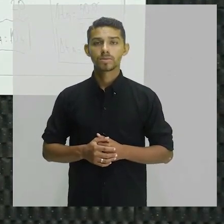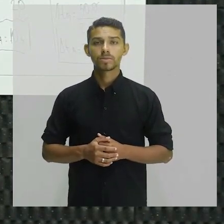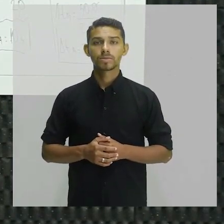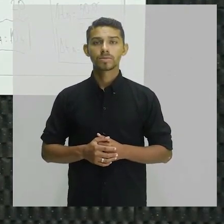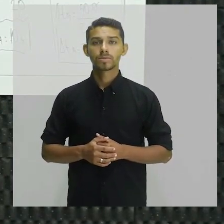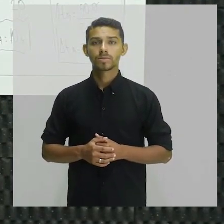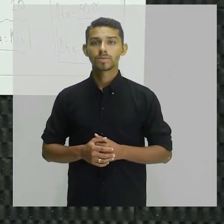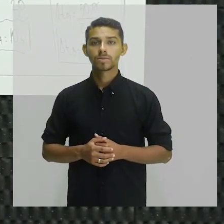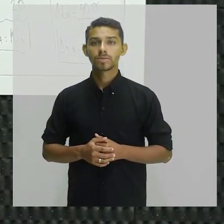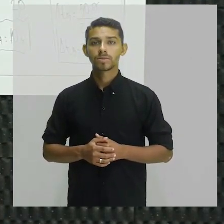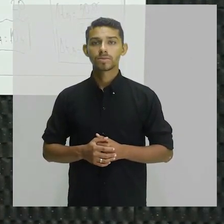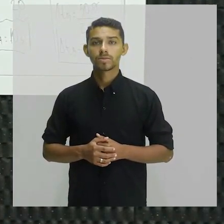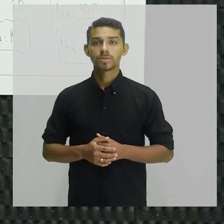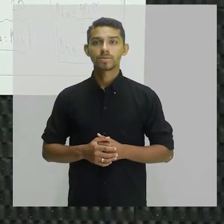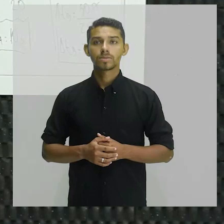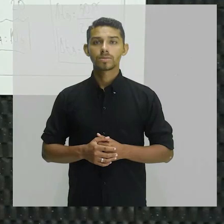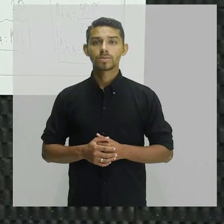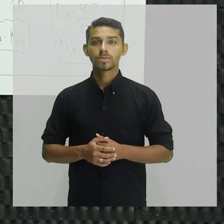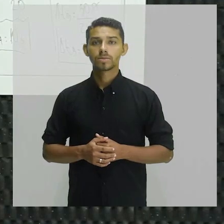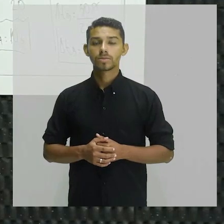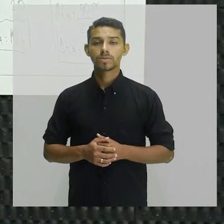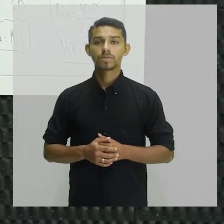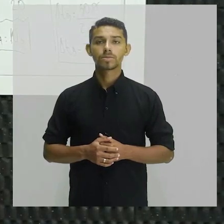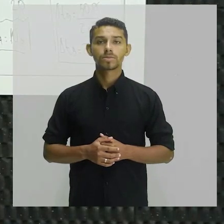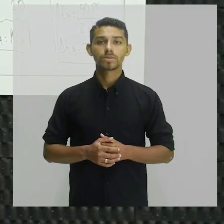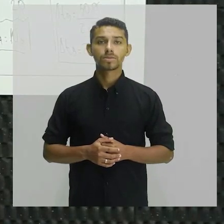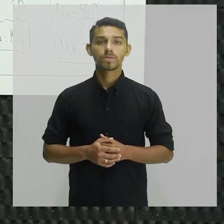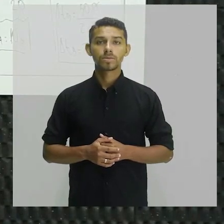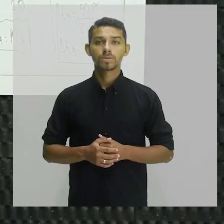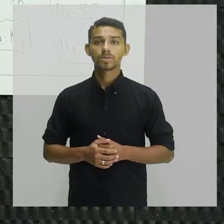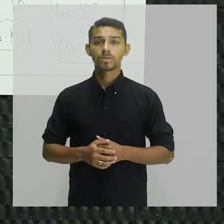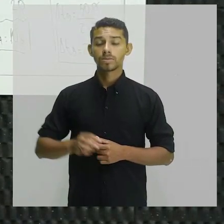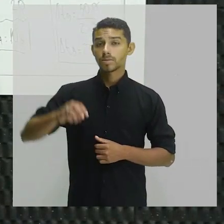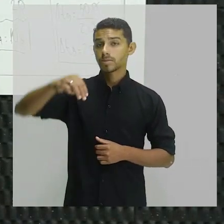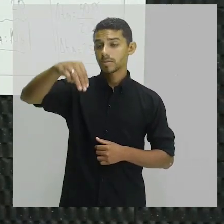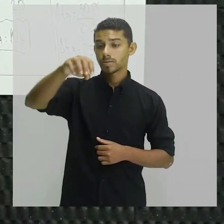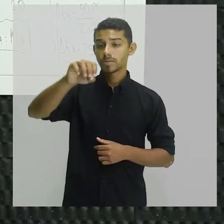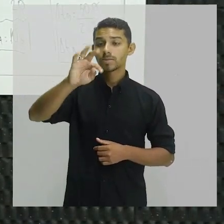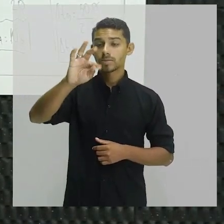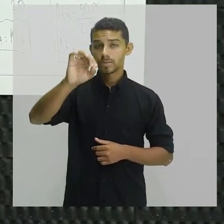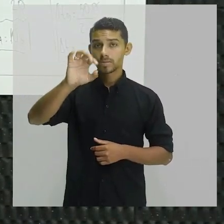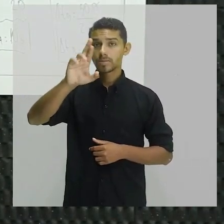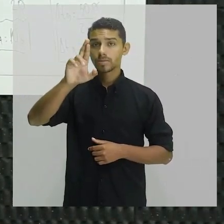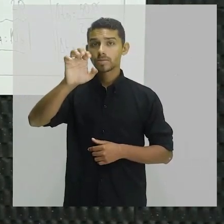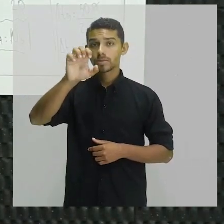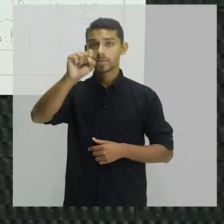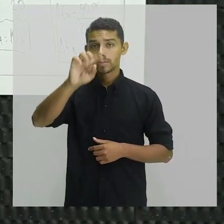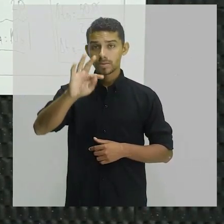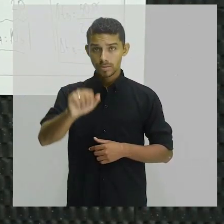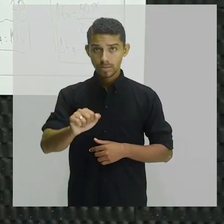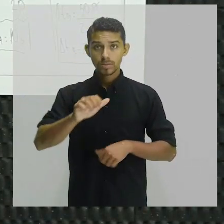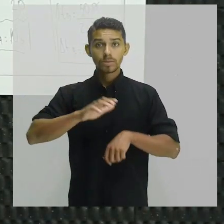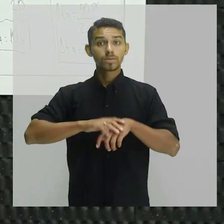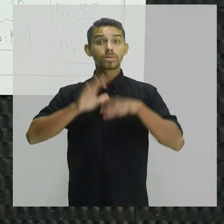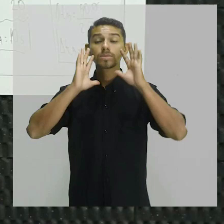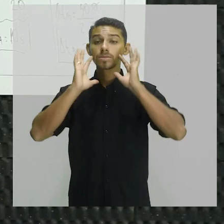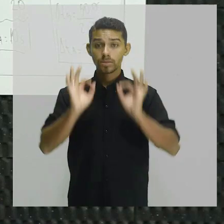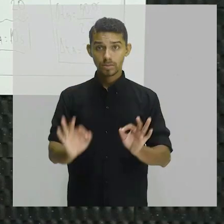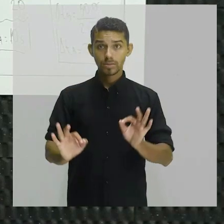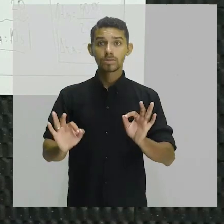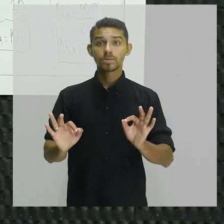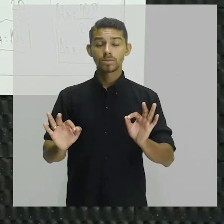Pronto. Questão 2. Então, o motorista, ele atento, né? Ele vai acionar os freios